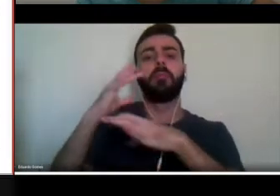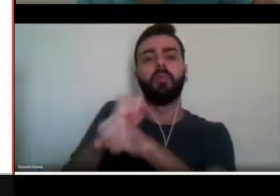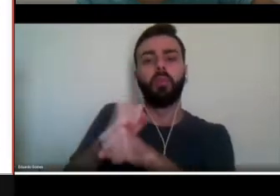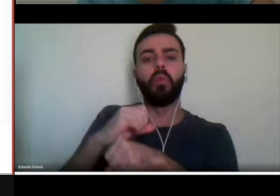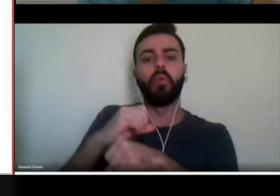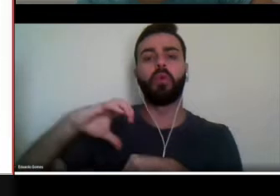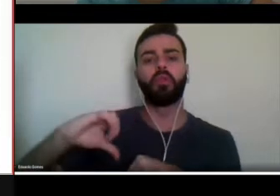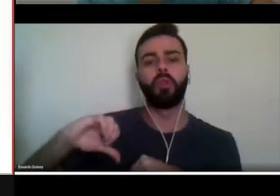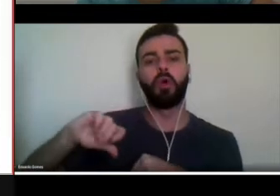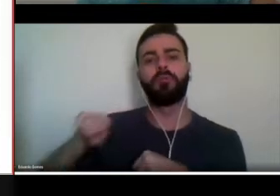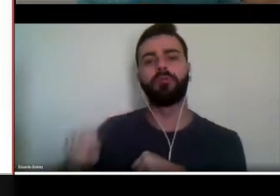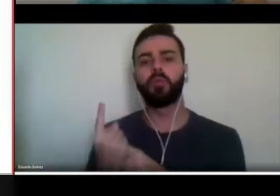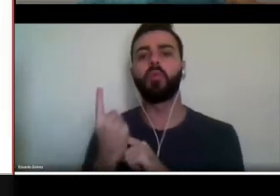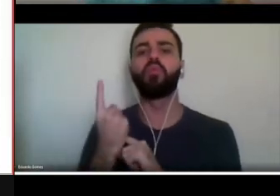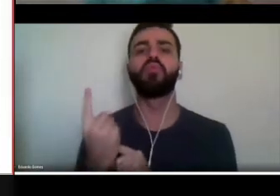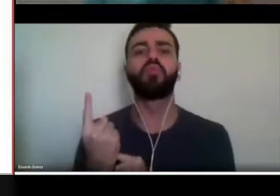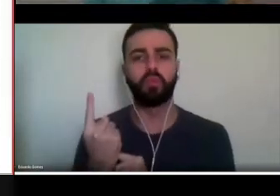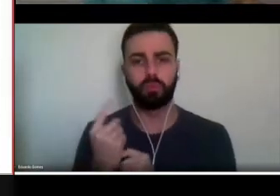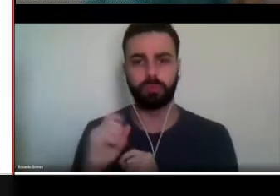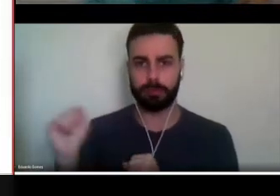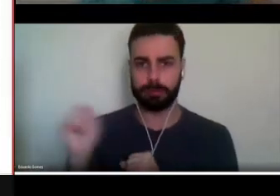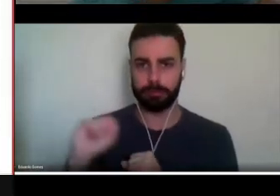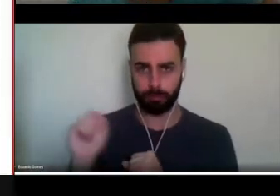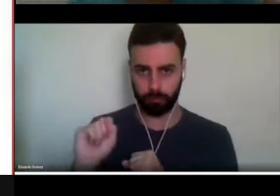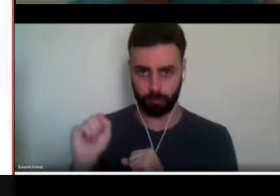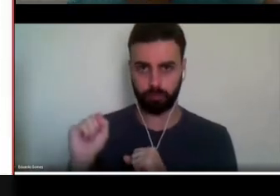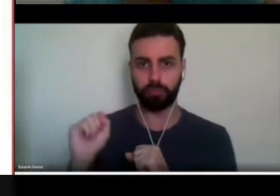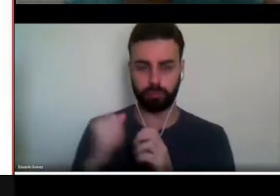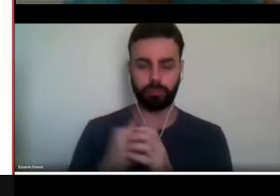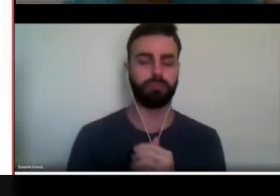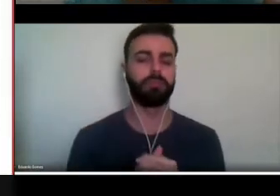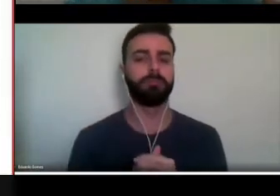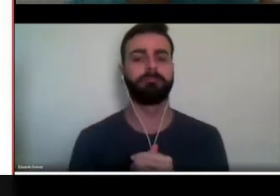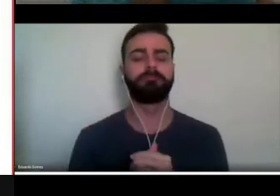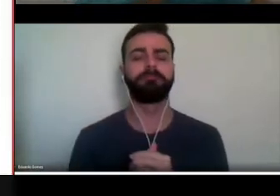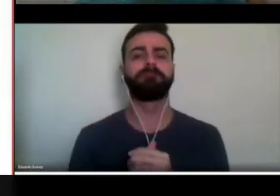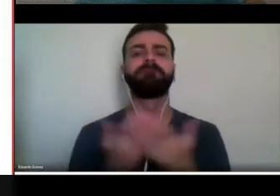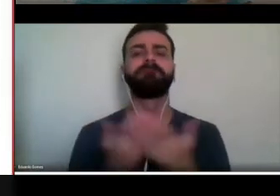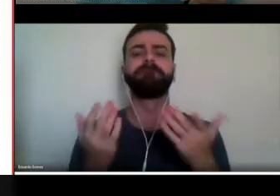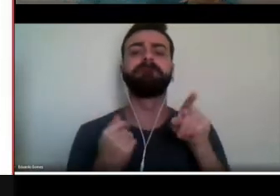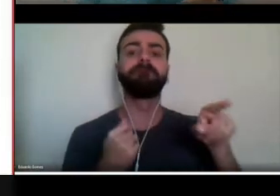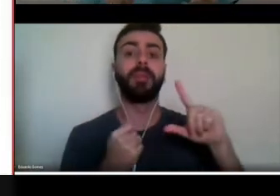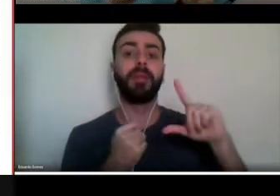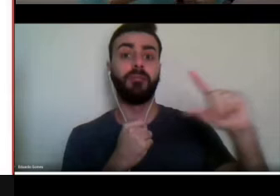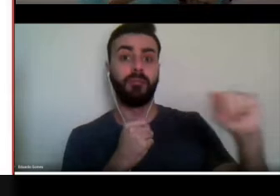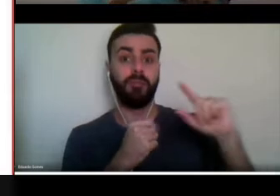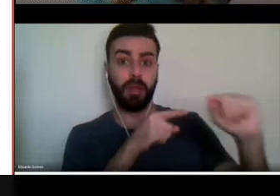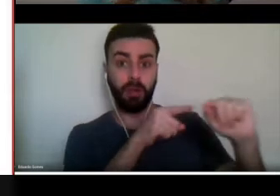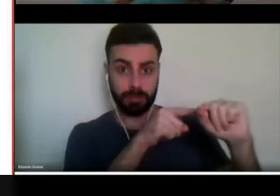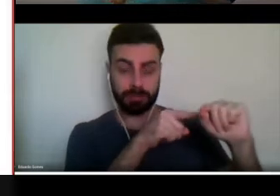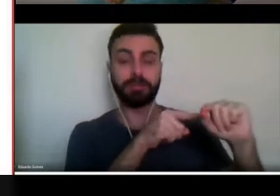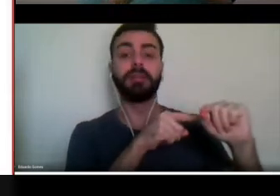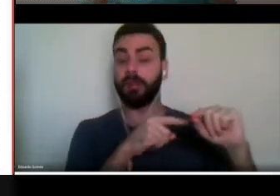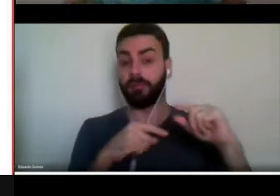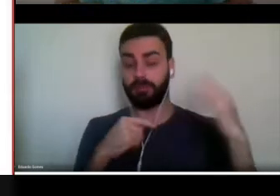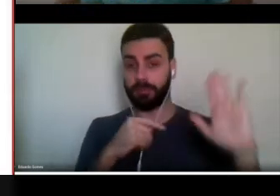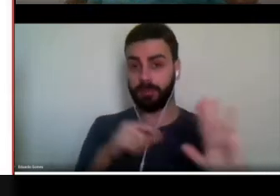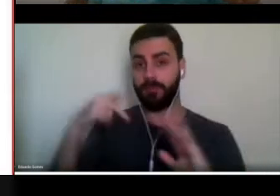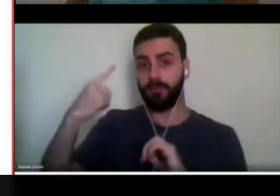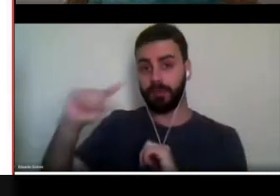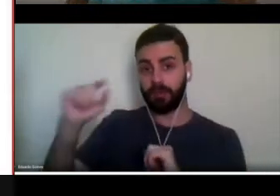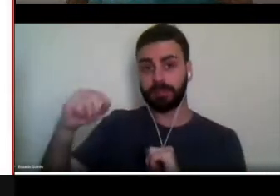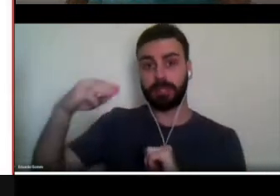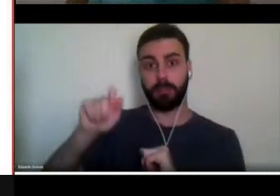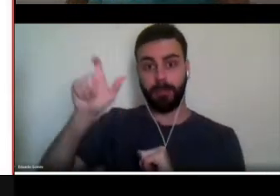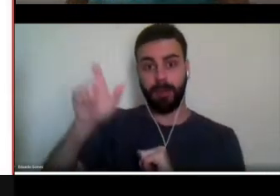9,1 segundos. Qual que é a velocidade máxima? A velocidade máxima é aquela que ele alcança nos primeiros